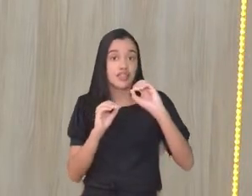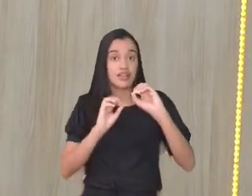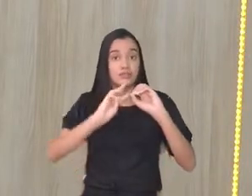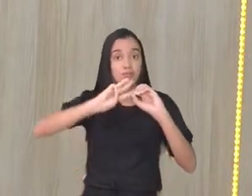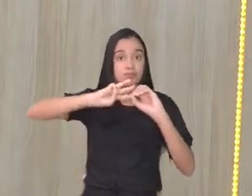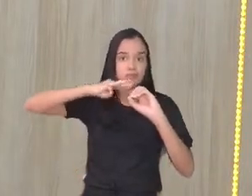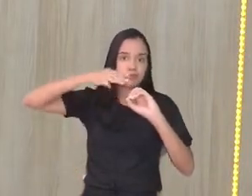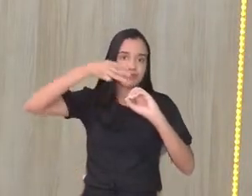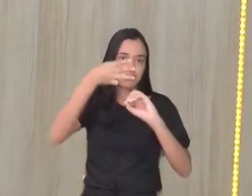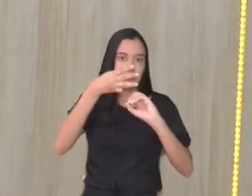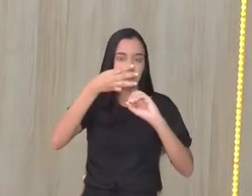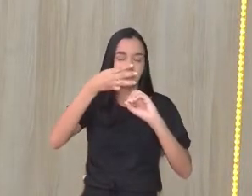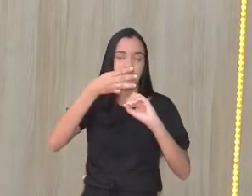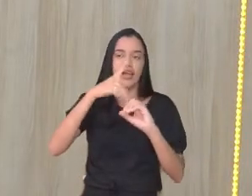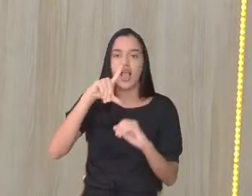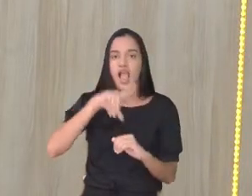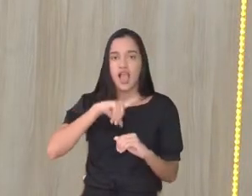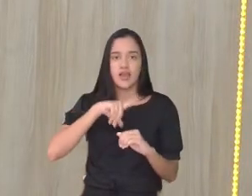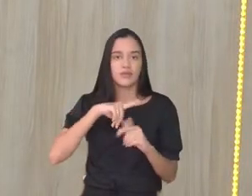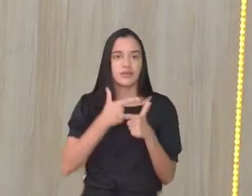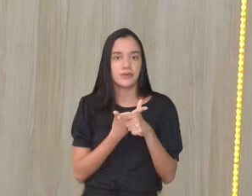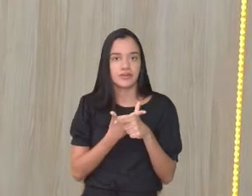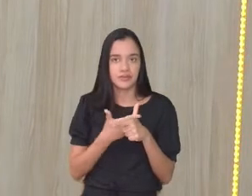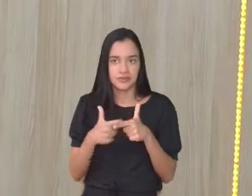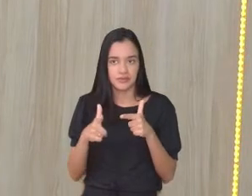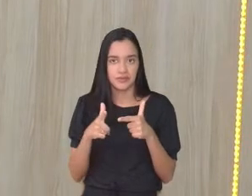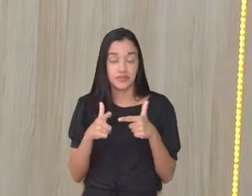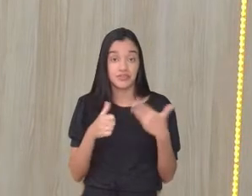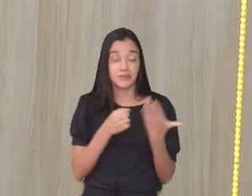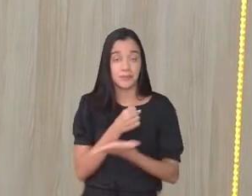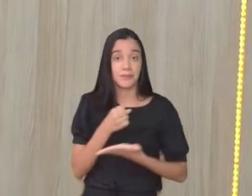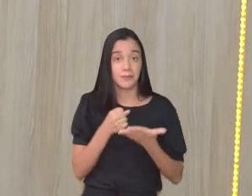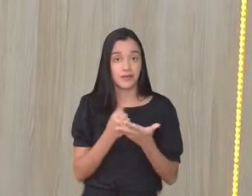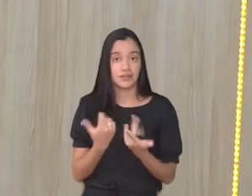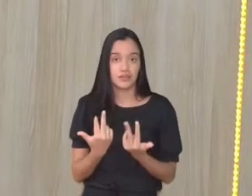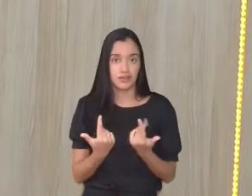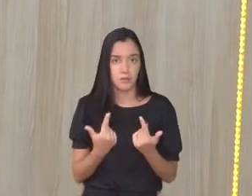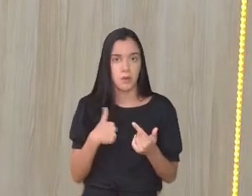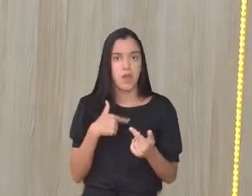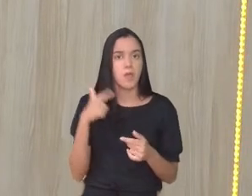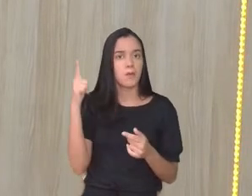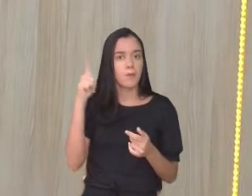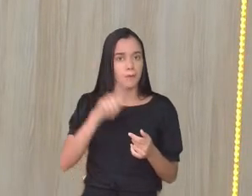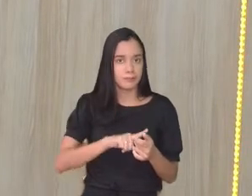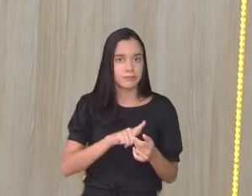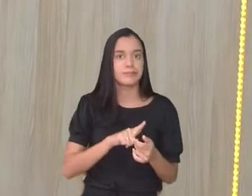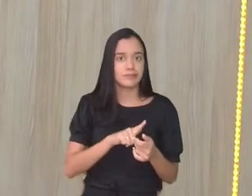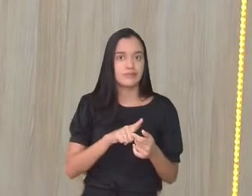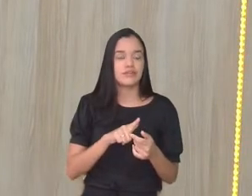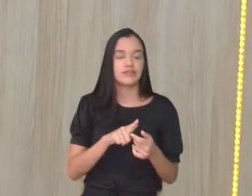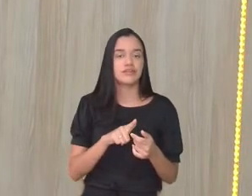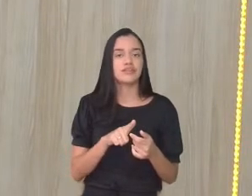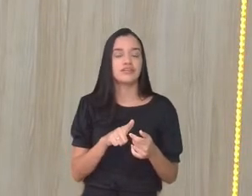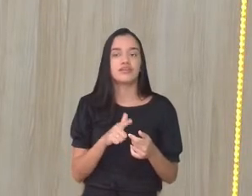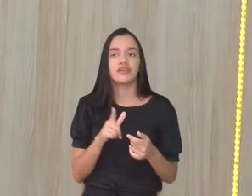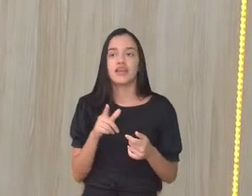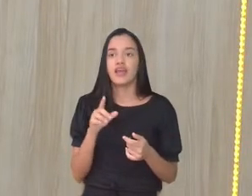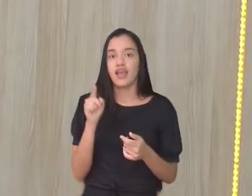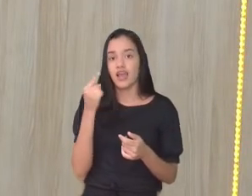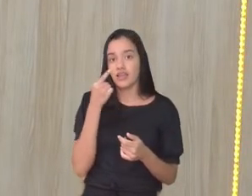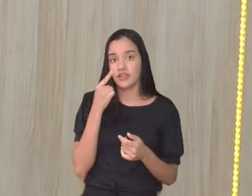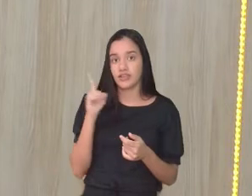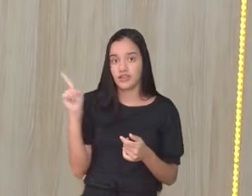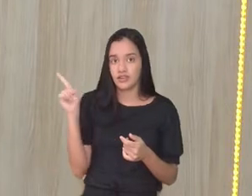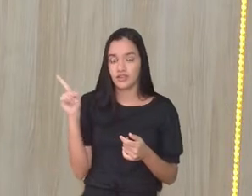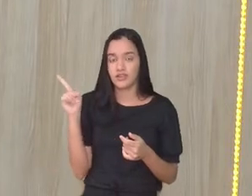aqui. Eu tenho a divisão de potência de mesma base. Eu repeti a base, que é 10, e os